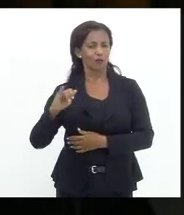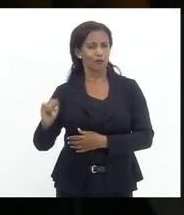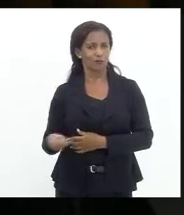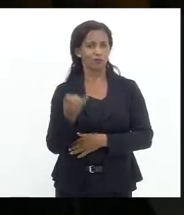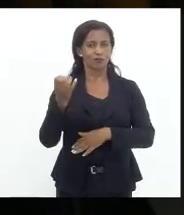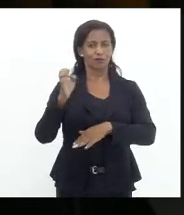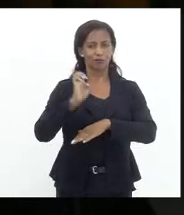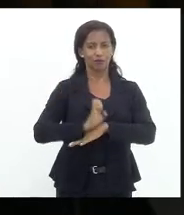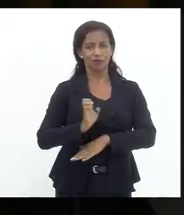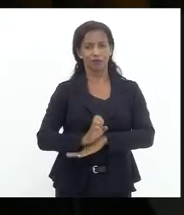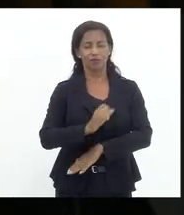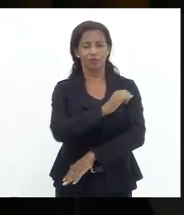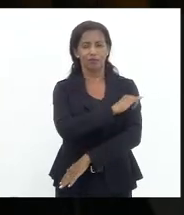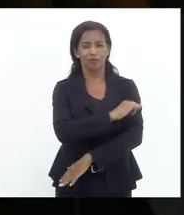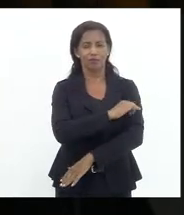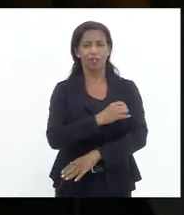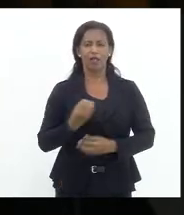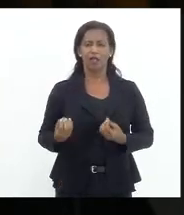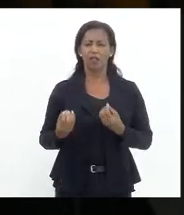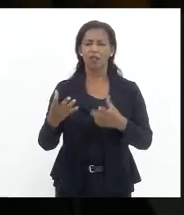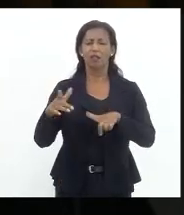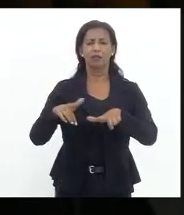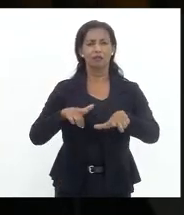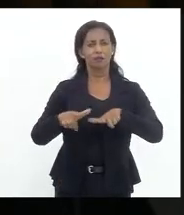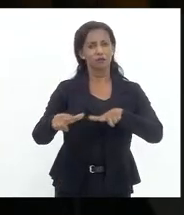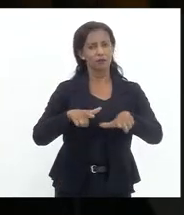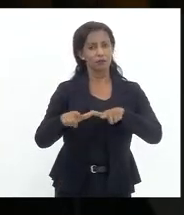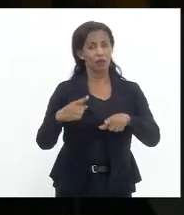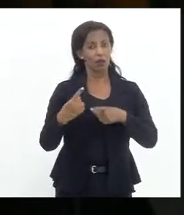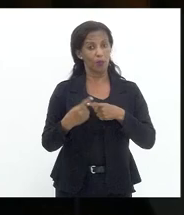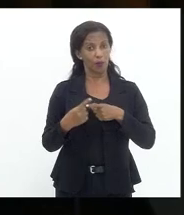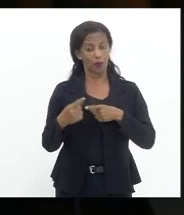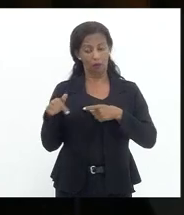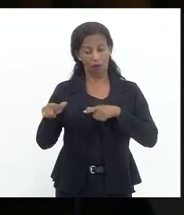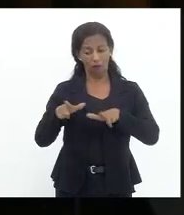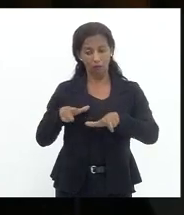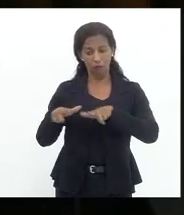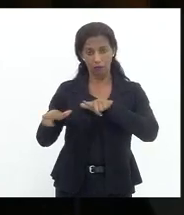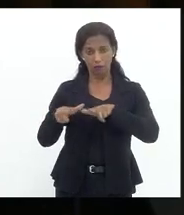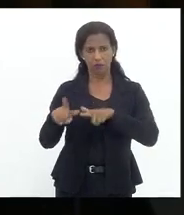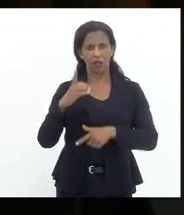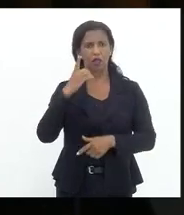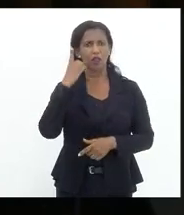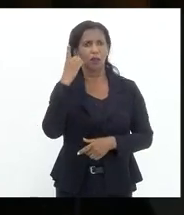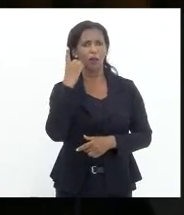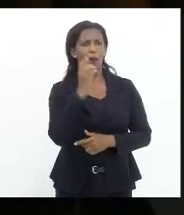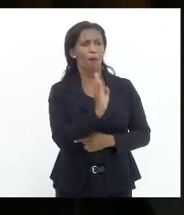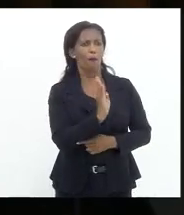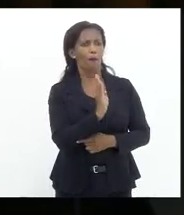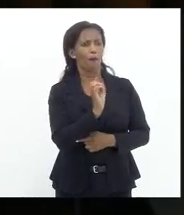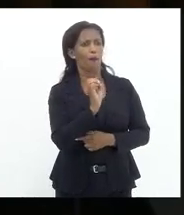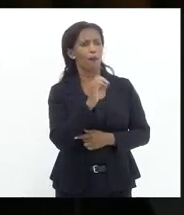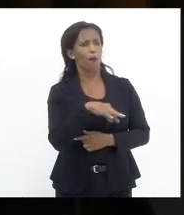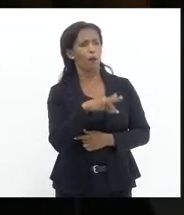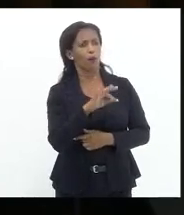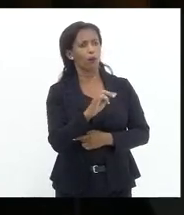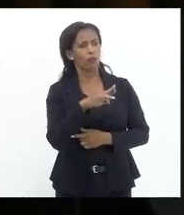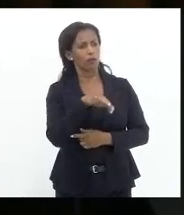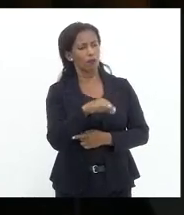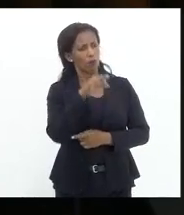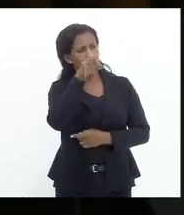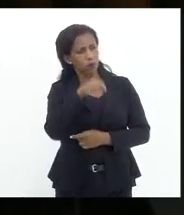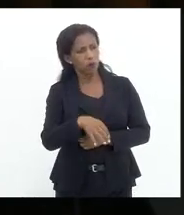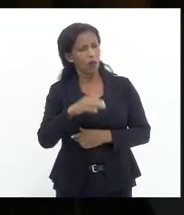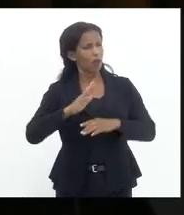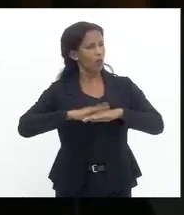Estado do Rio de Janeiro, gerando emprego, porque o emprego, deputado Bom Tempo, com toda certeza, é